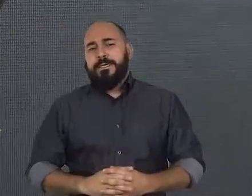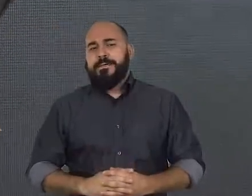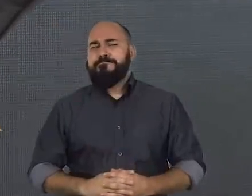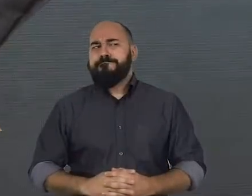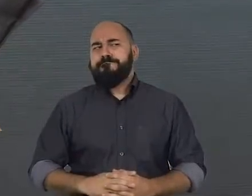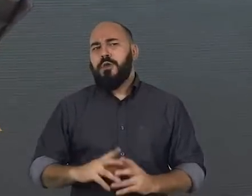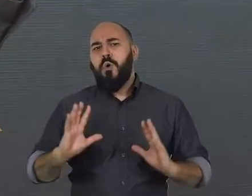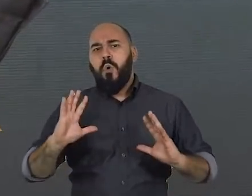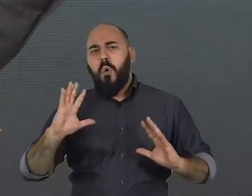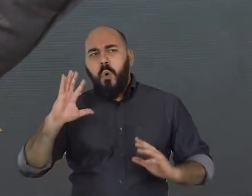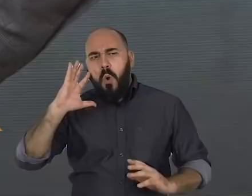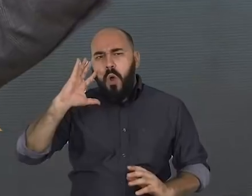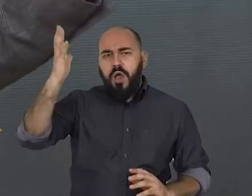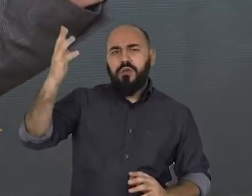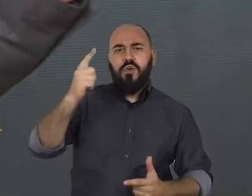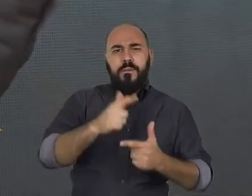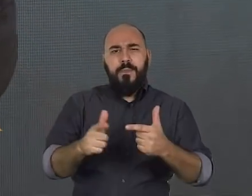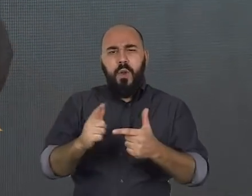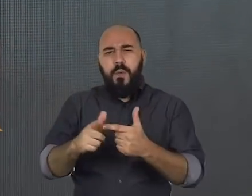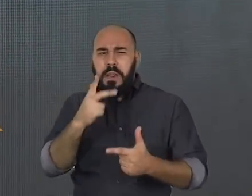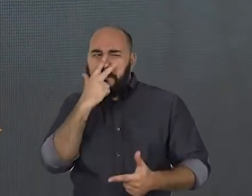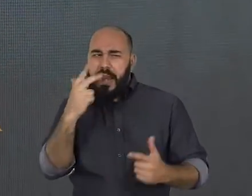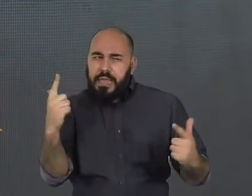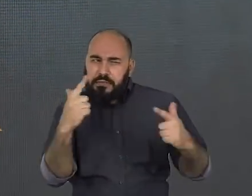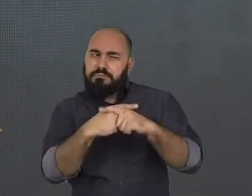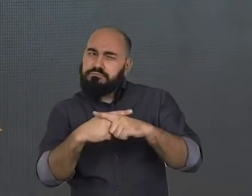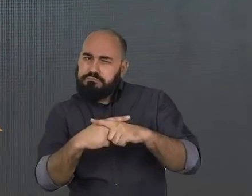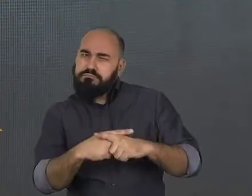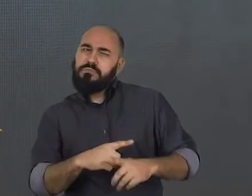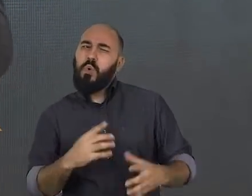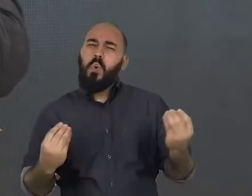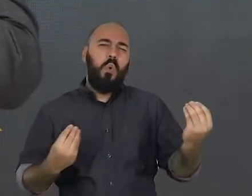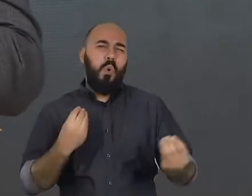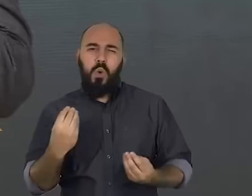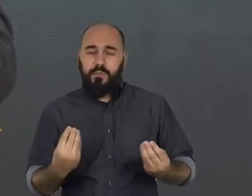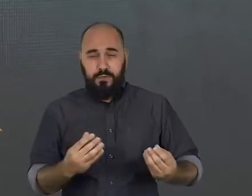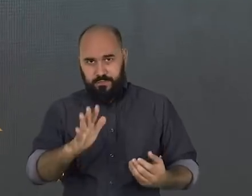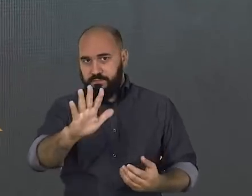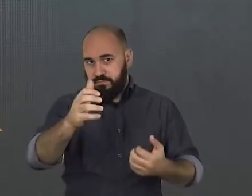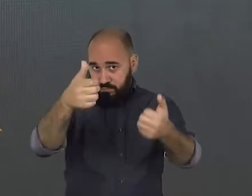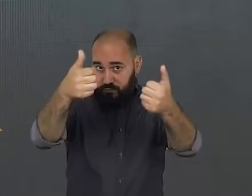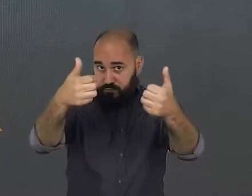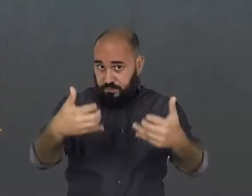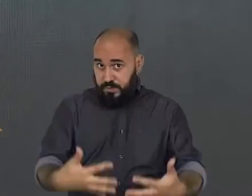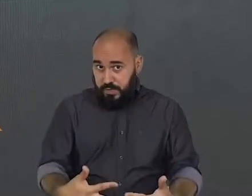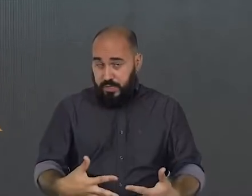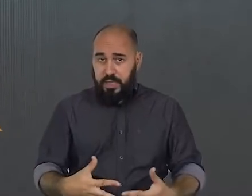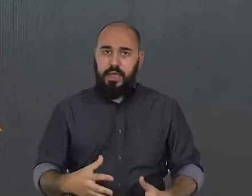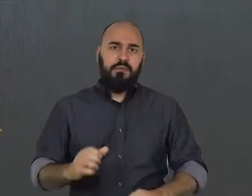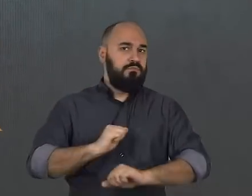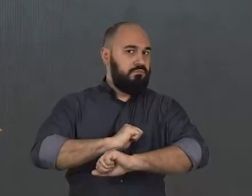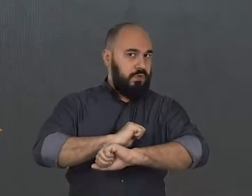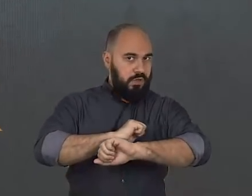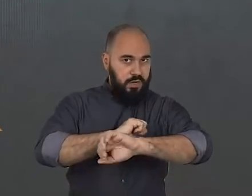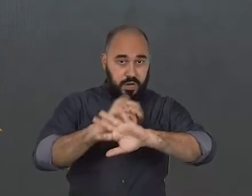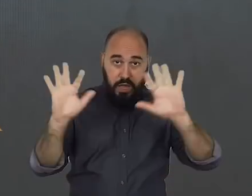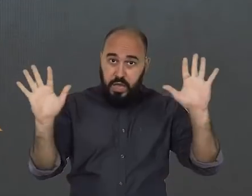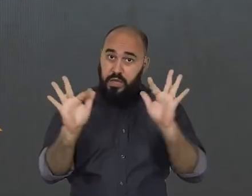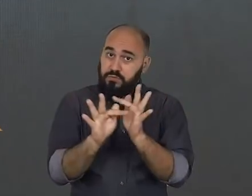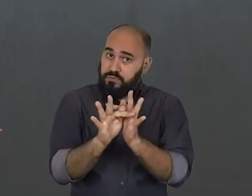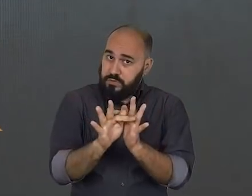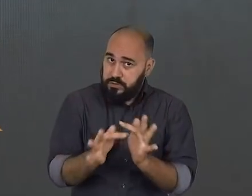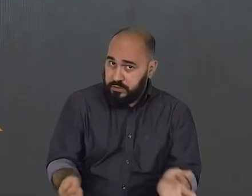para este problema, ou para essa aparente discrepância textual, eu preciso explicar para você, de uma maneira bem simplificada, é